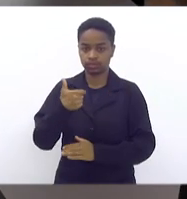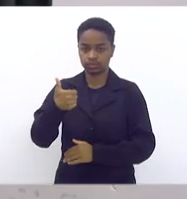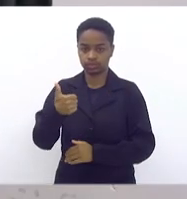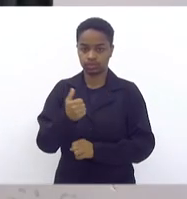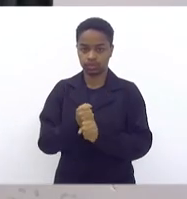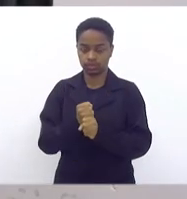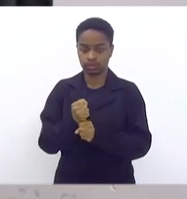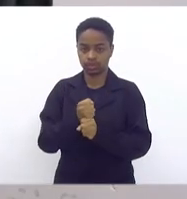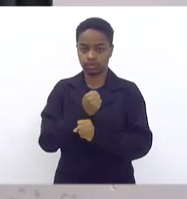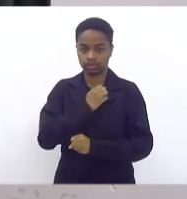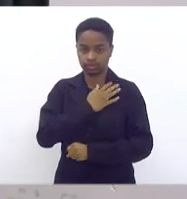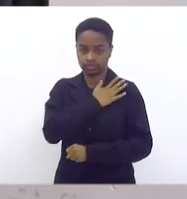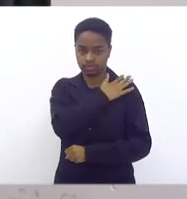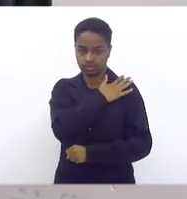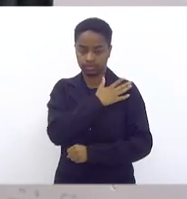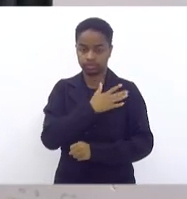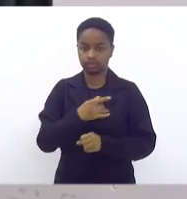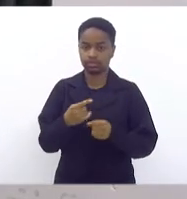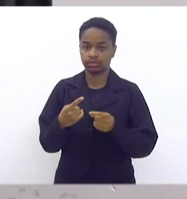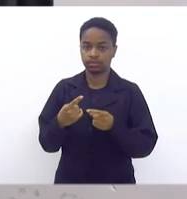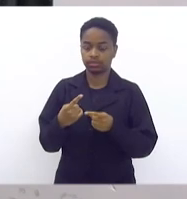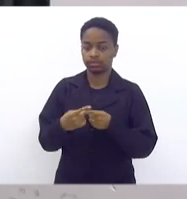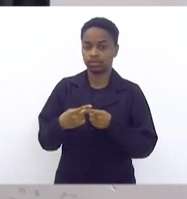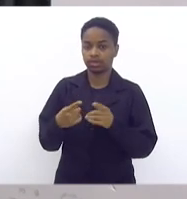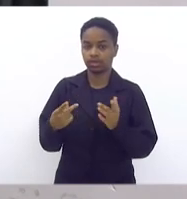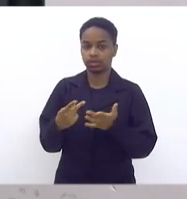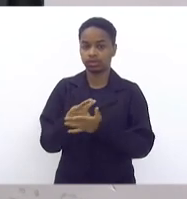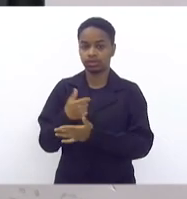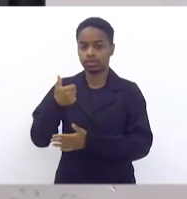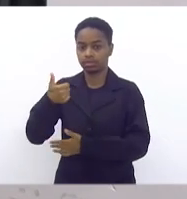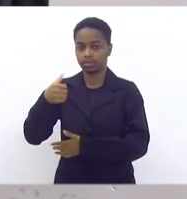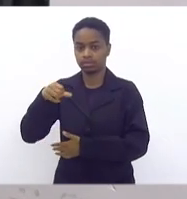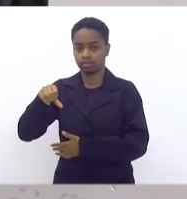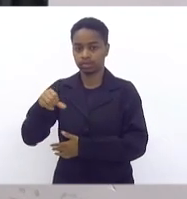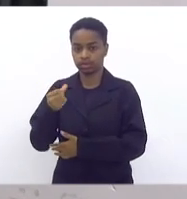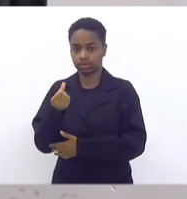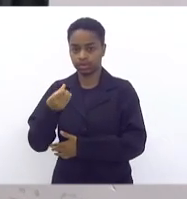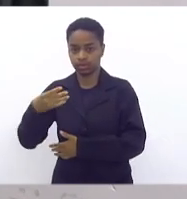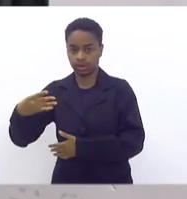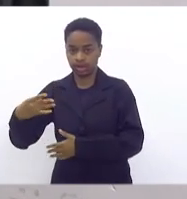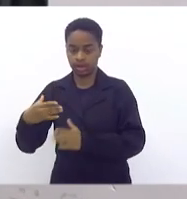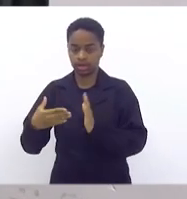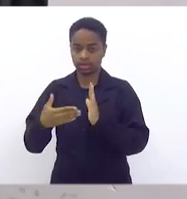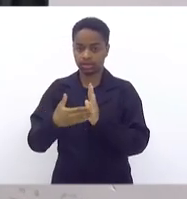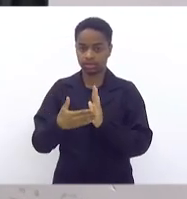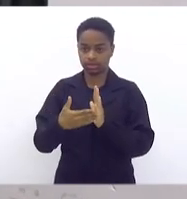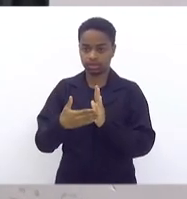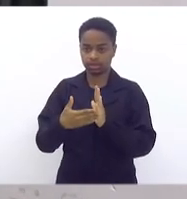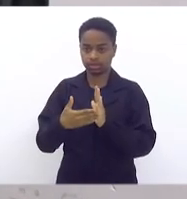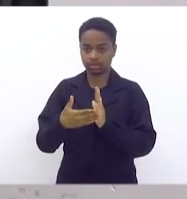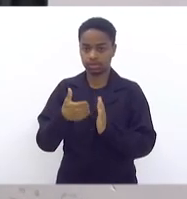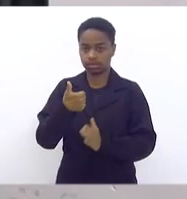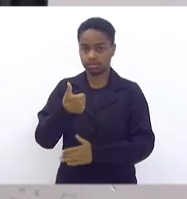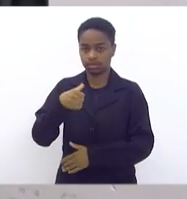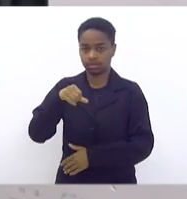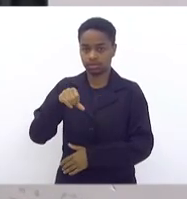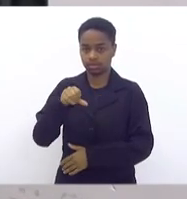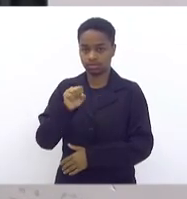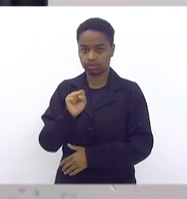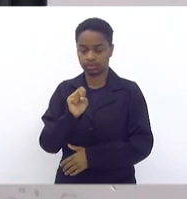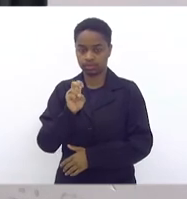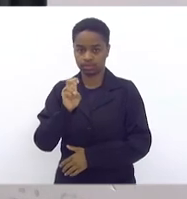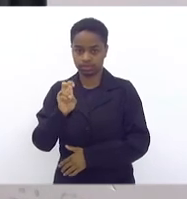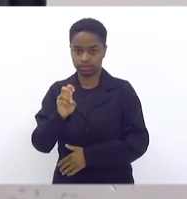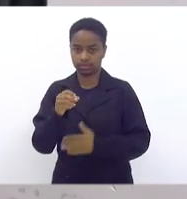da ditadura militar que que ocorreu de 1964 a 19 85 a